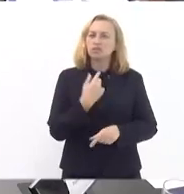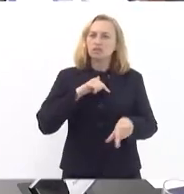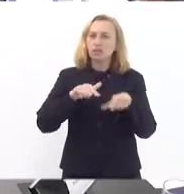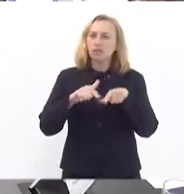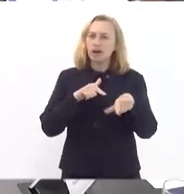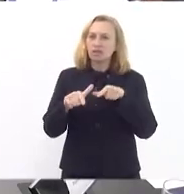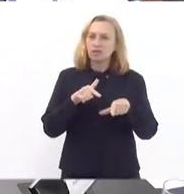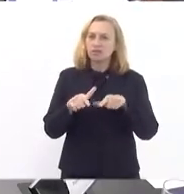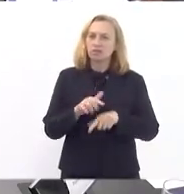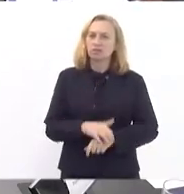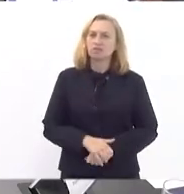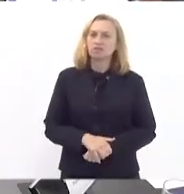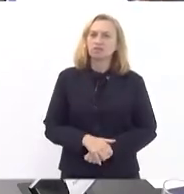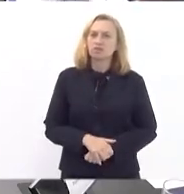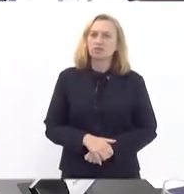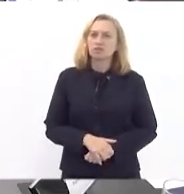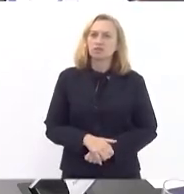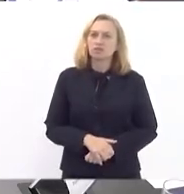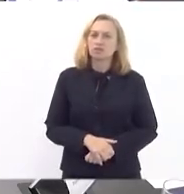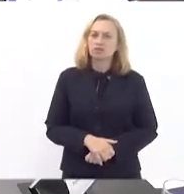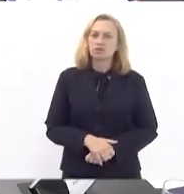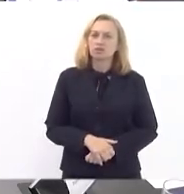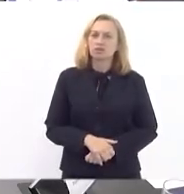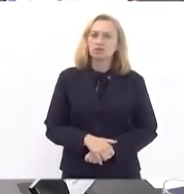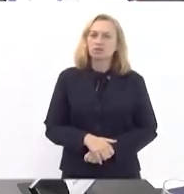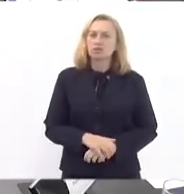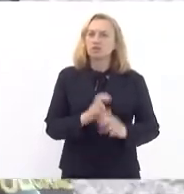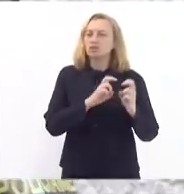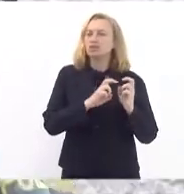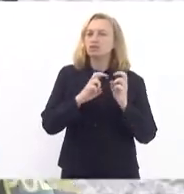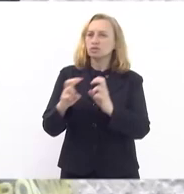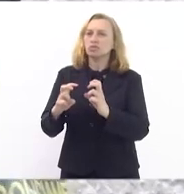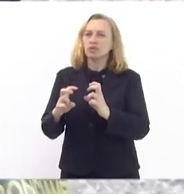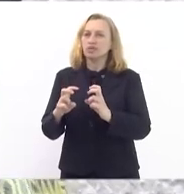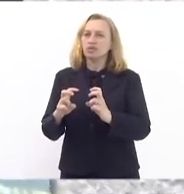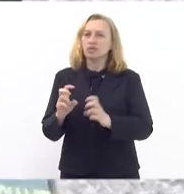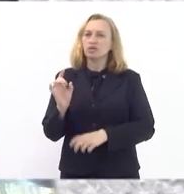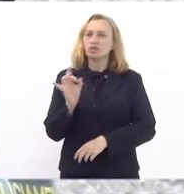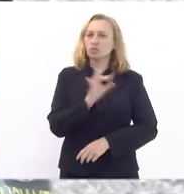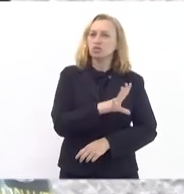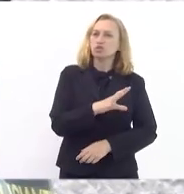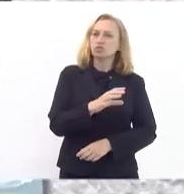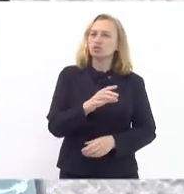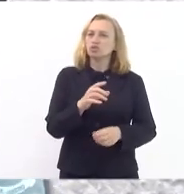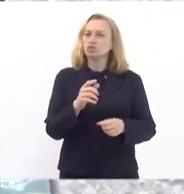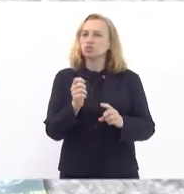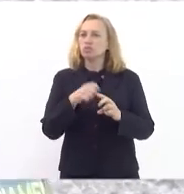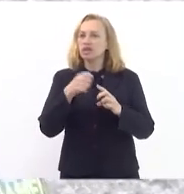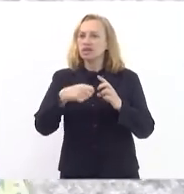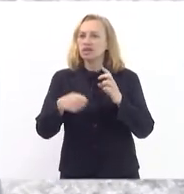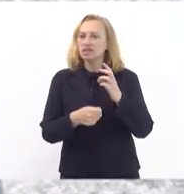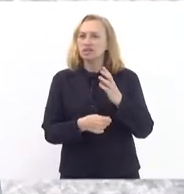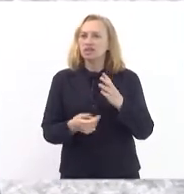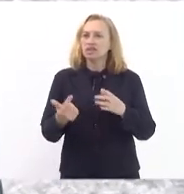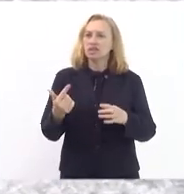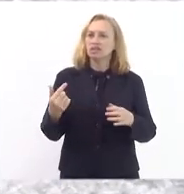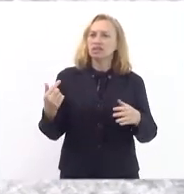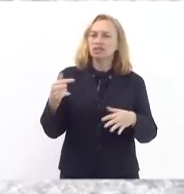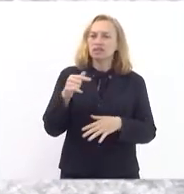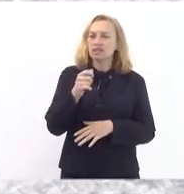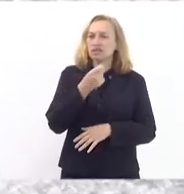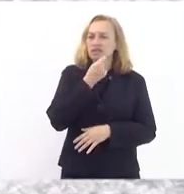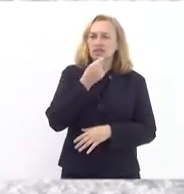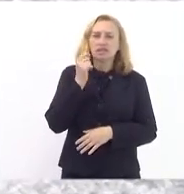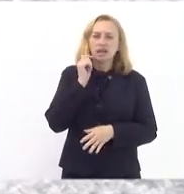na e na SuperVia com a SuperVia nesses últimos meses de Setembro para cá desde que eu